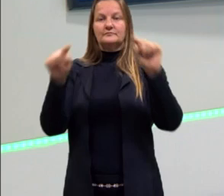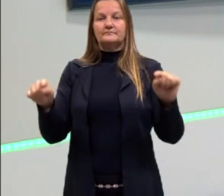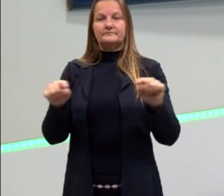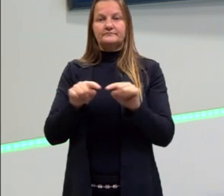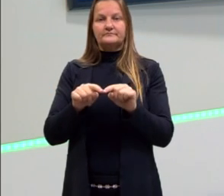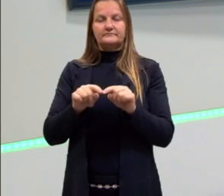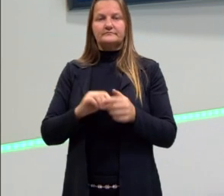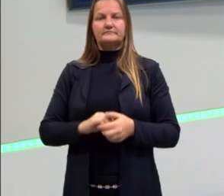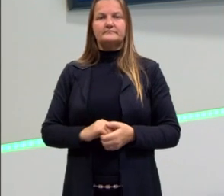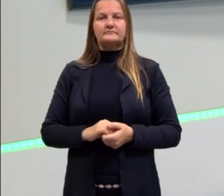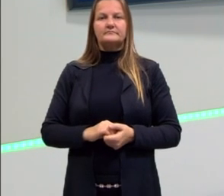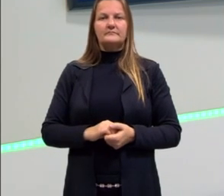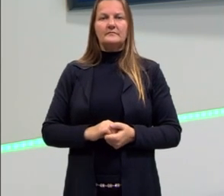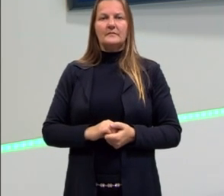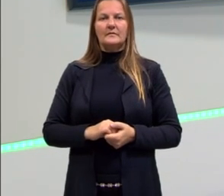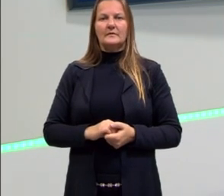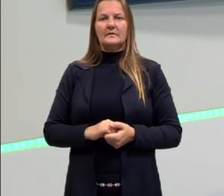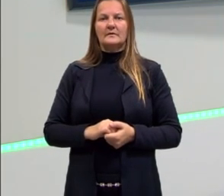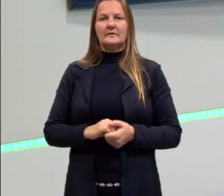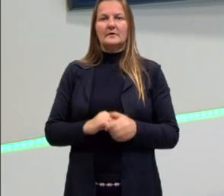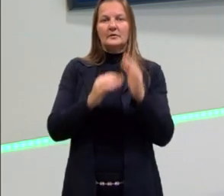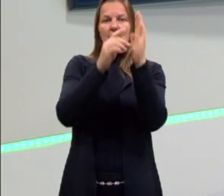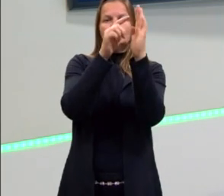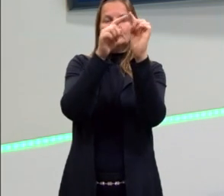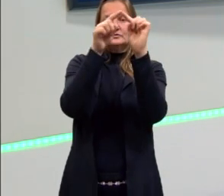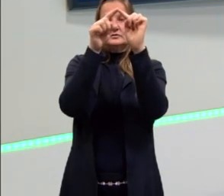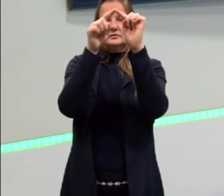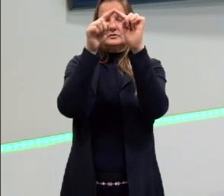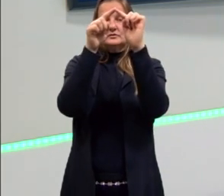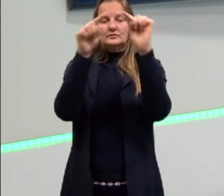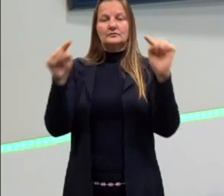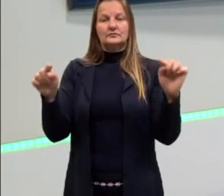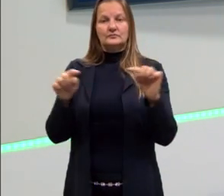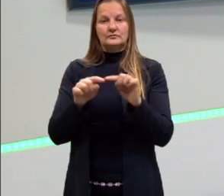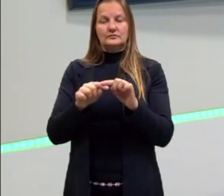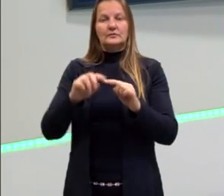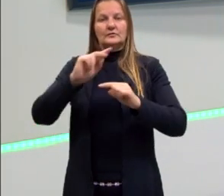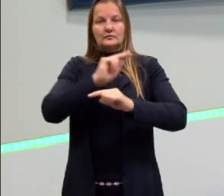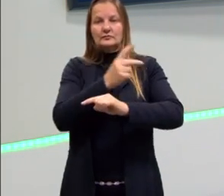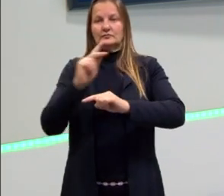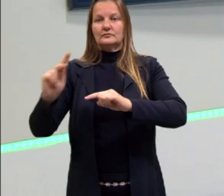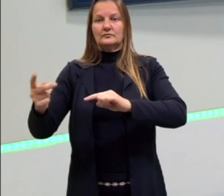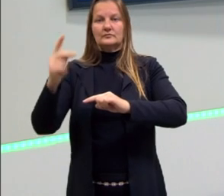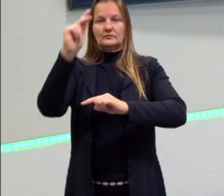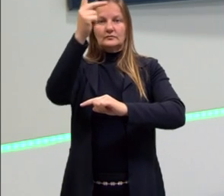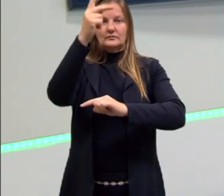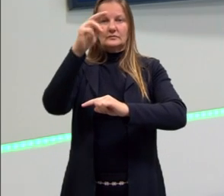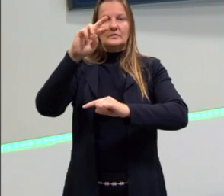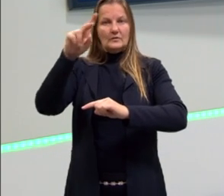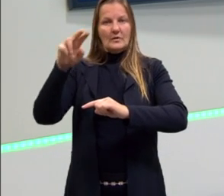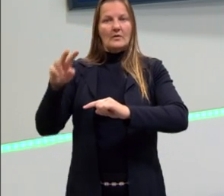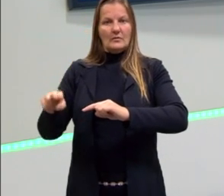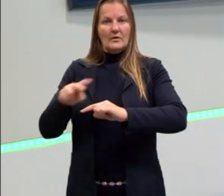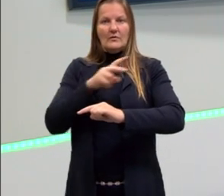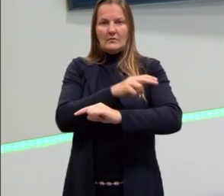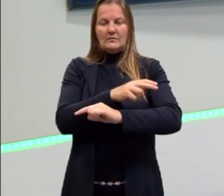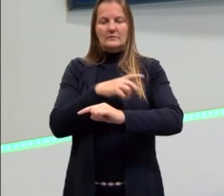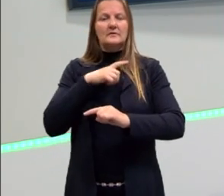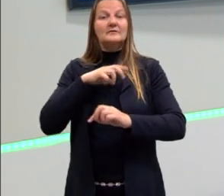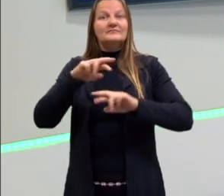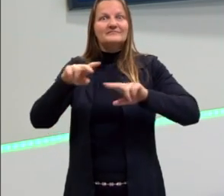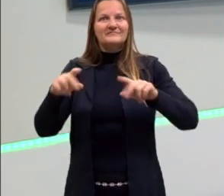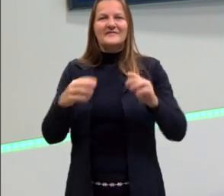quadriláteros Nós já vamos ver perímetro e área dessas figuras específicas para ficar num contexto legal